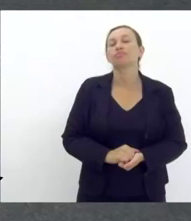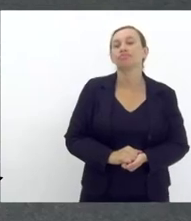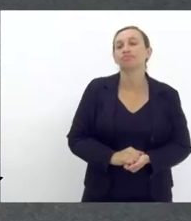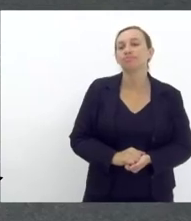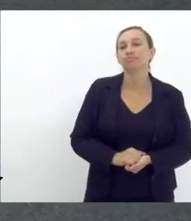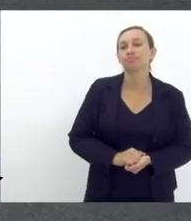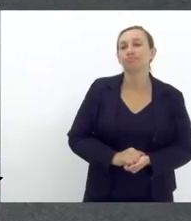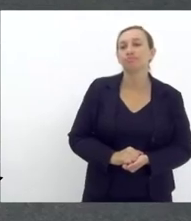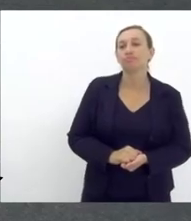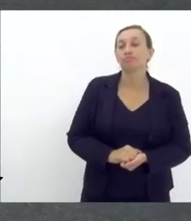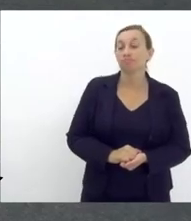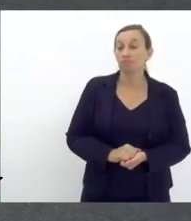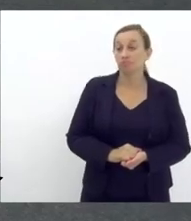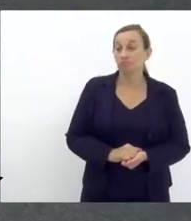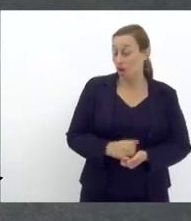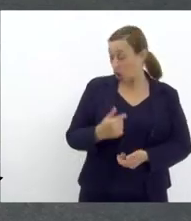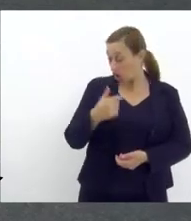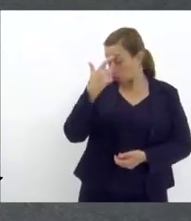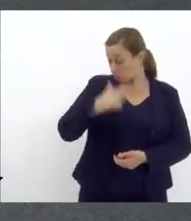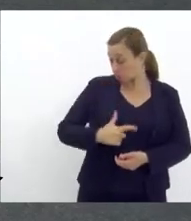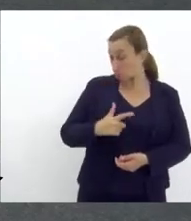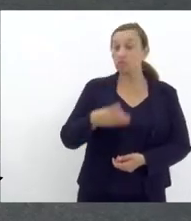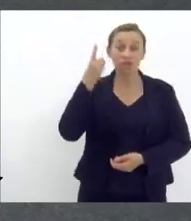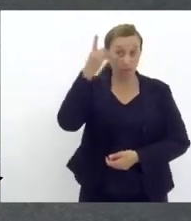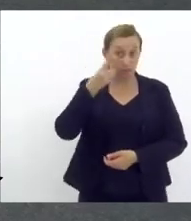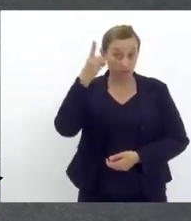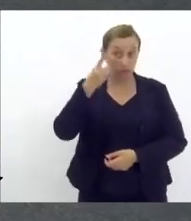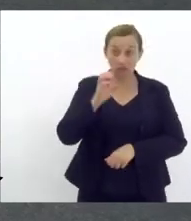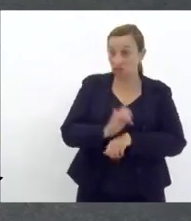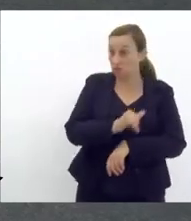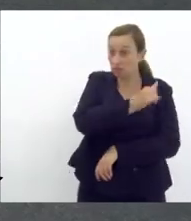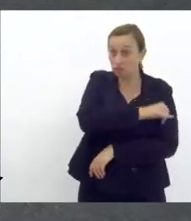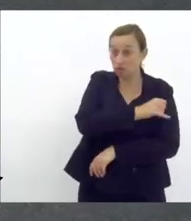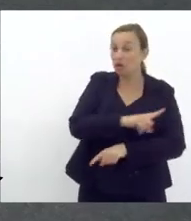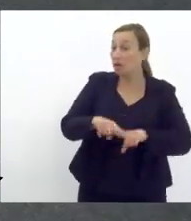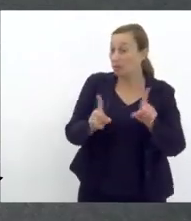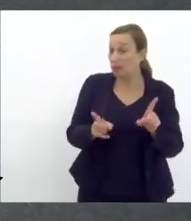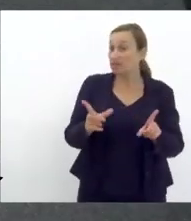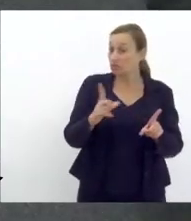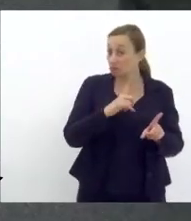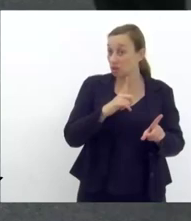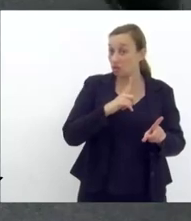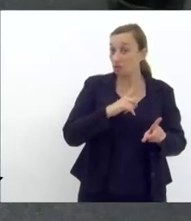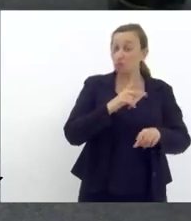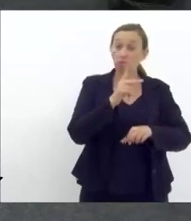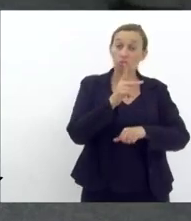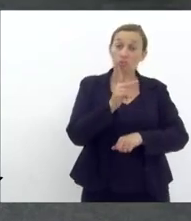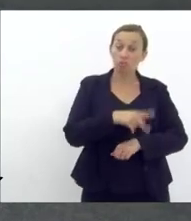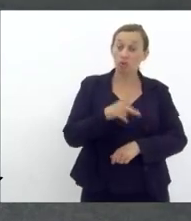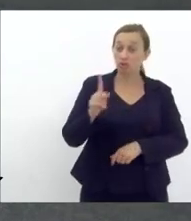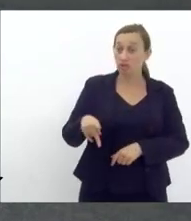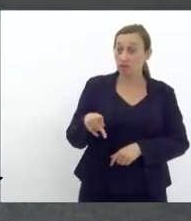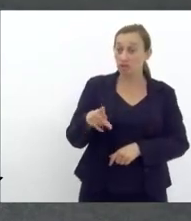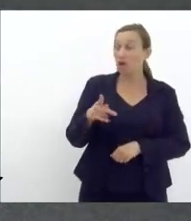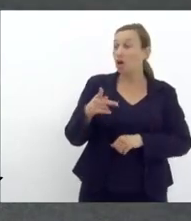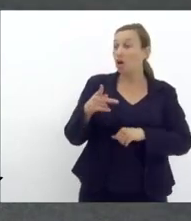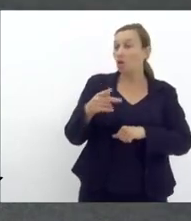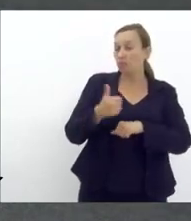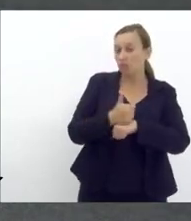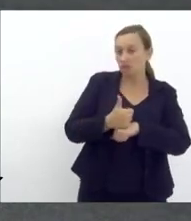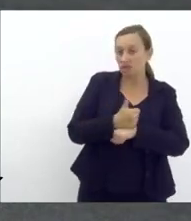eu estou deputado estadual no Rio de Janeiro mas eu tenho como profissão jornalismo